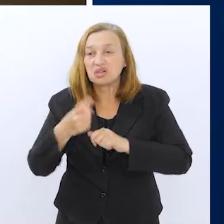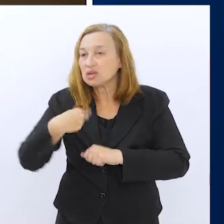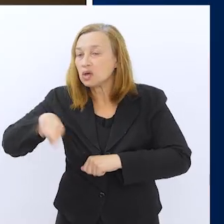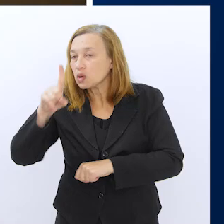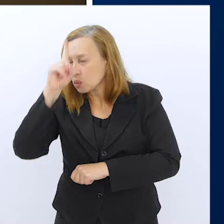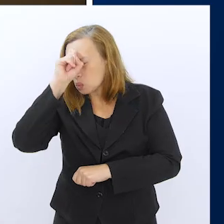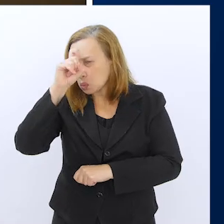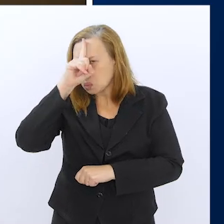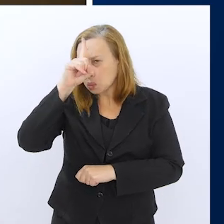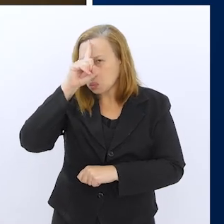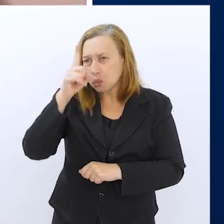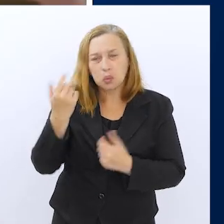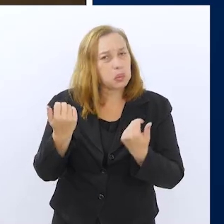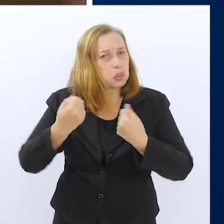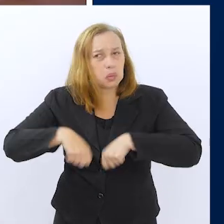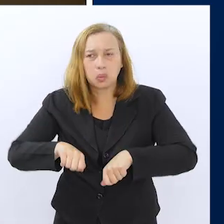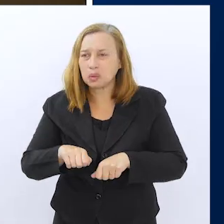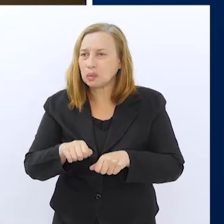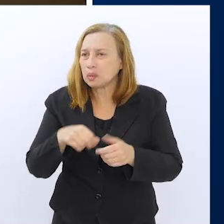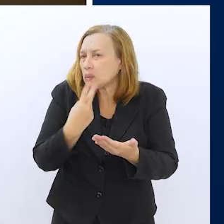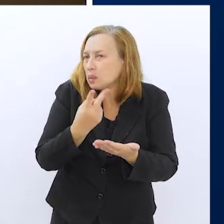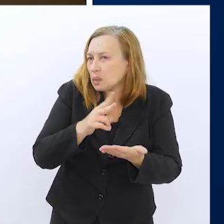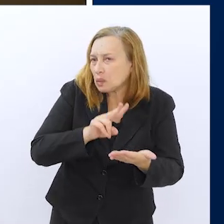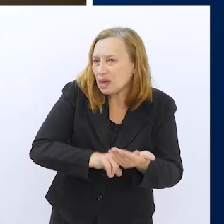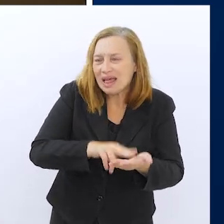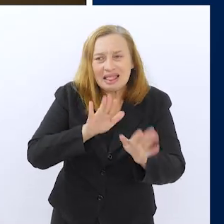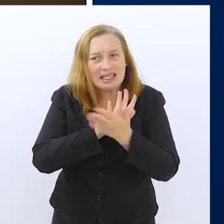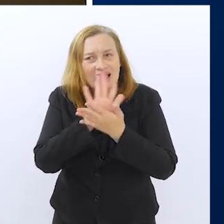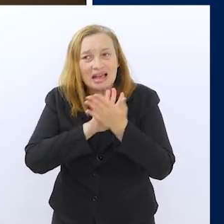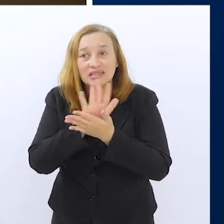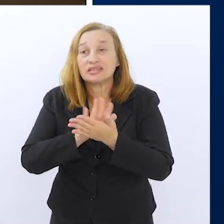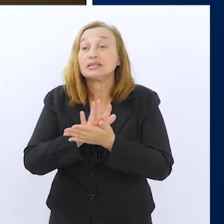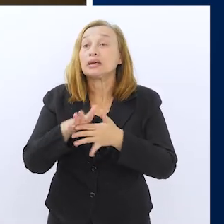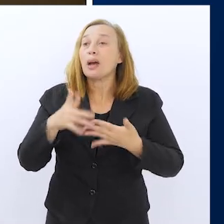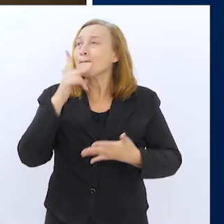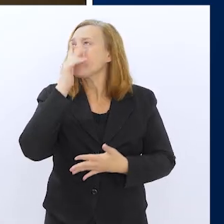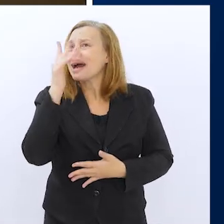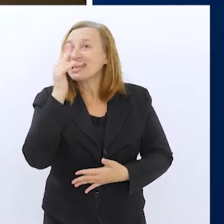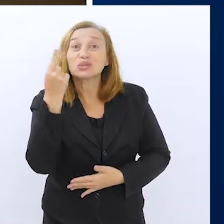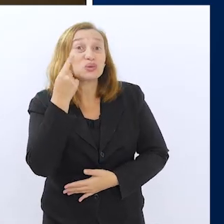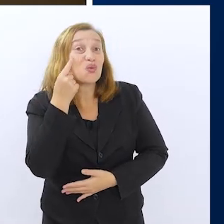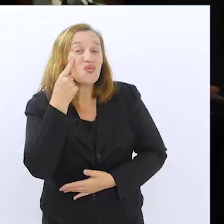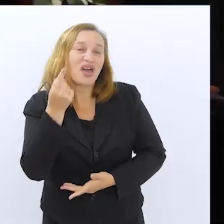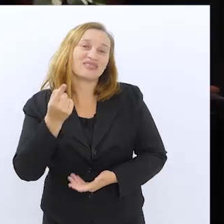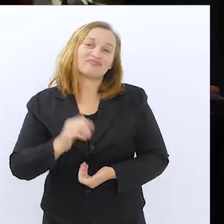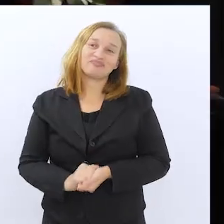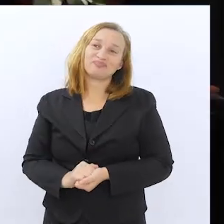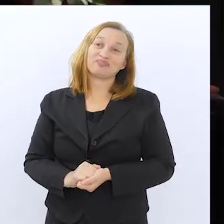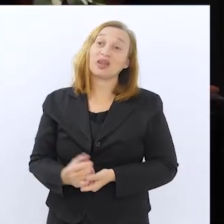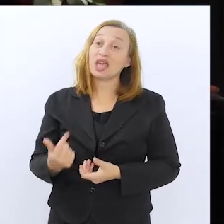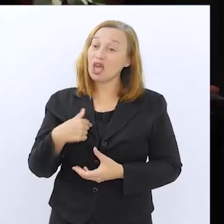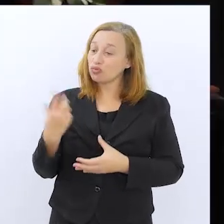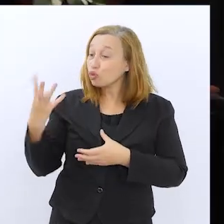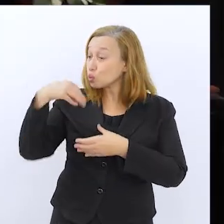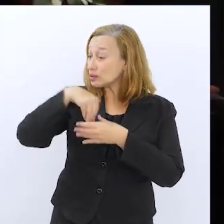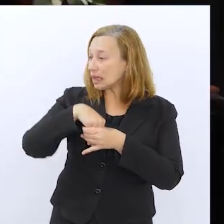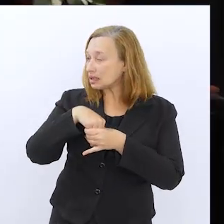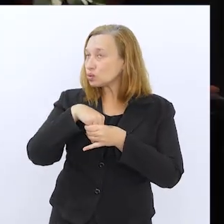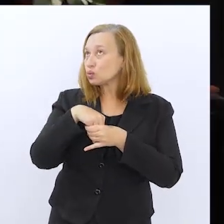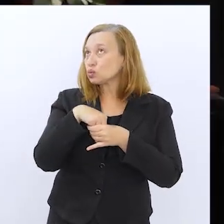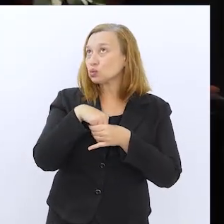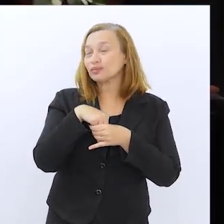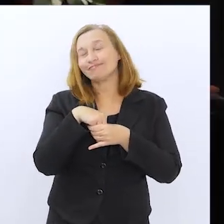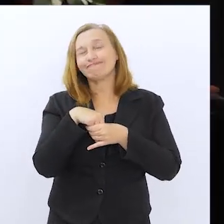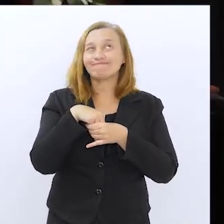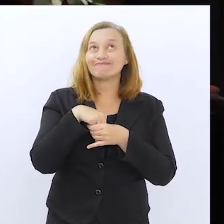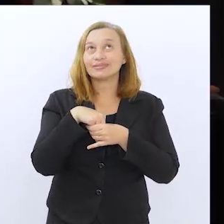e que não precisem de ir para um hospital, não precisa de internar. É impressionante. Sabe, parece que eu estou vendo, parece que eu estou